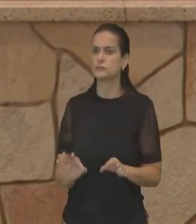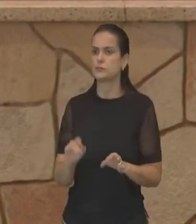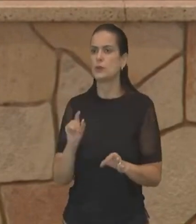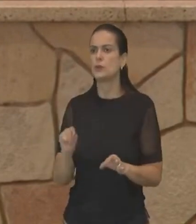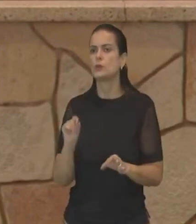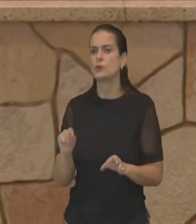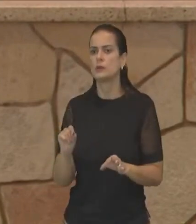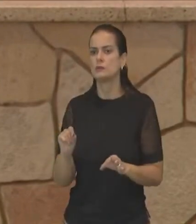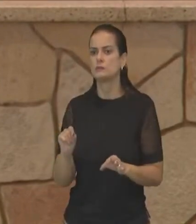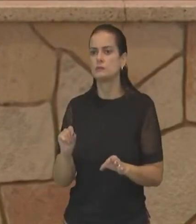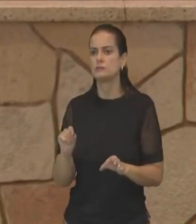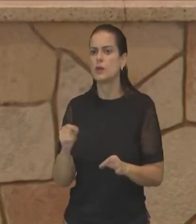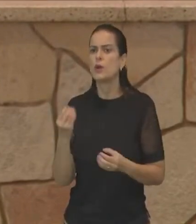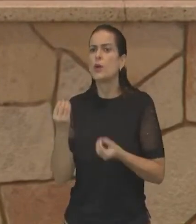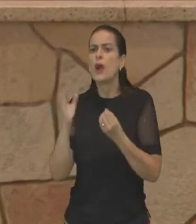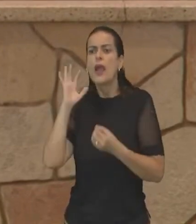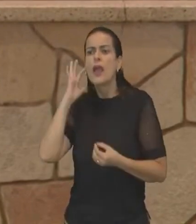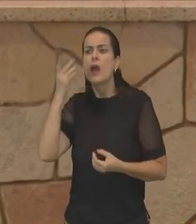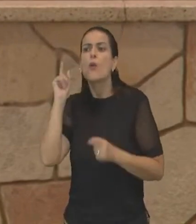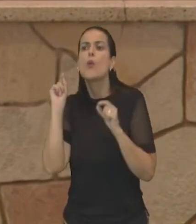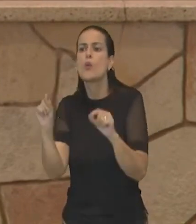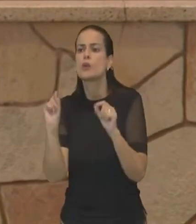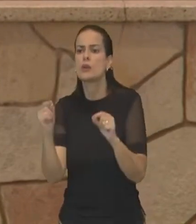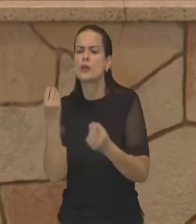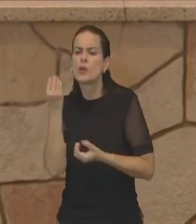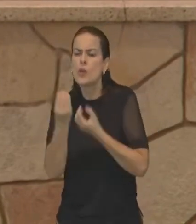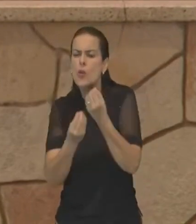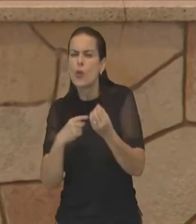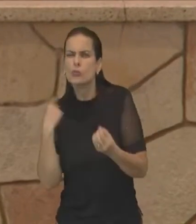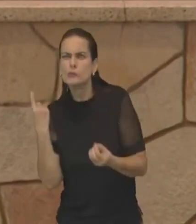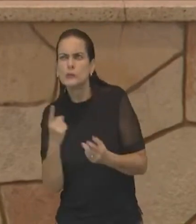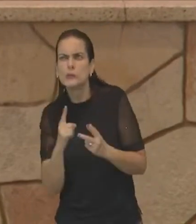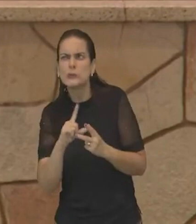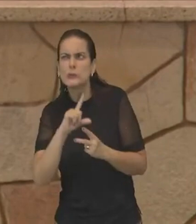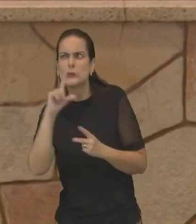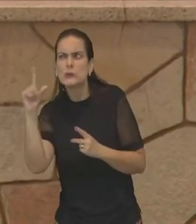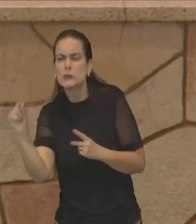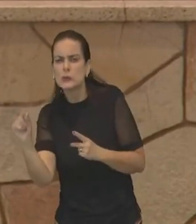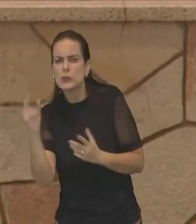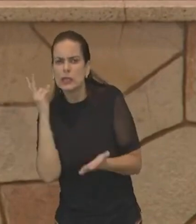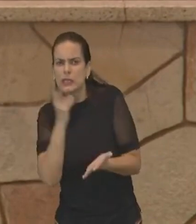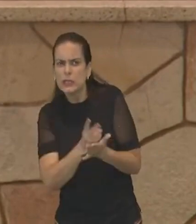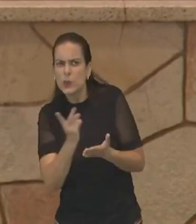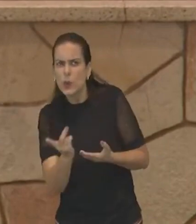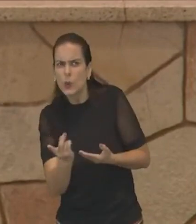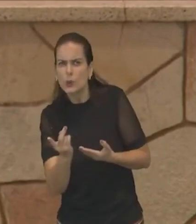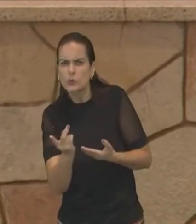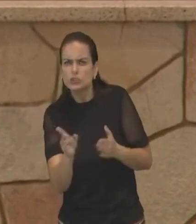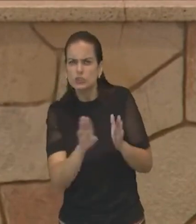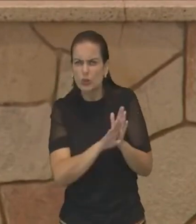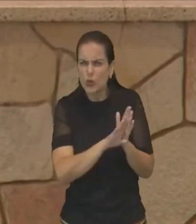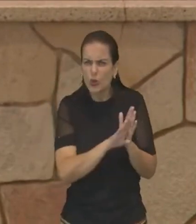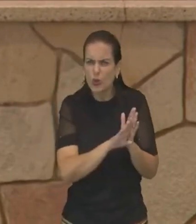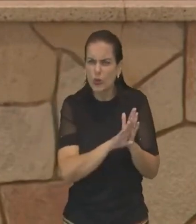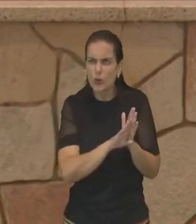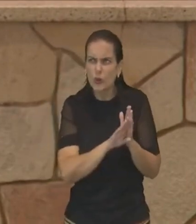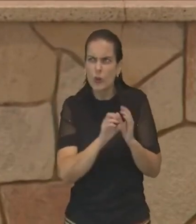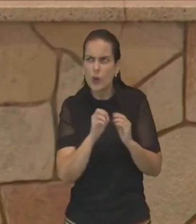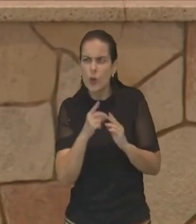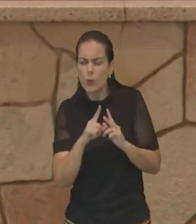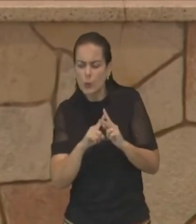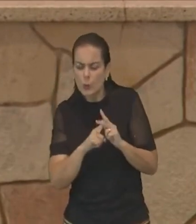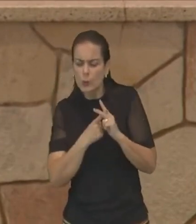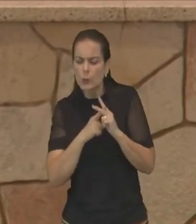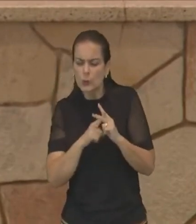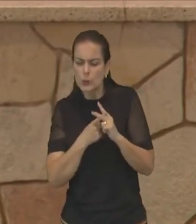Qual será a nossa resposta? De que forma nós vamos sair deste culto? Da mesma maneira como entramos? Certamente, querido,